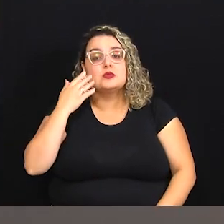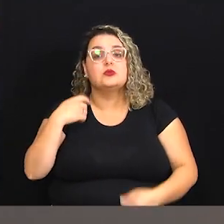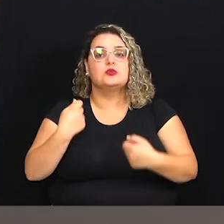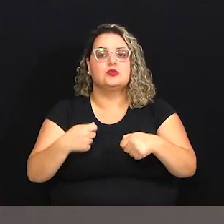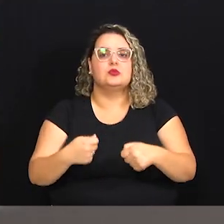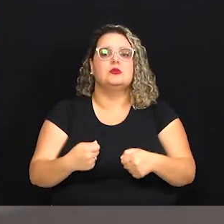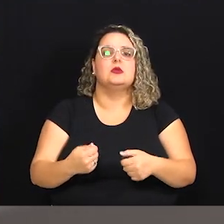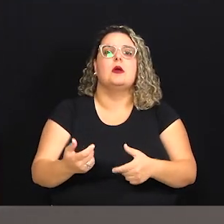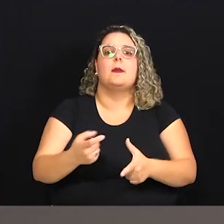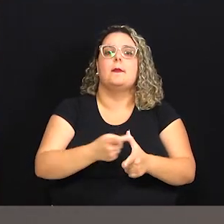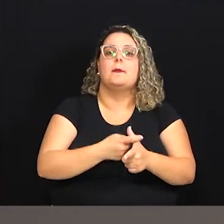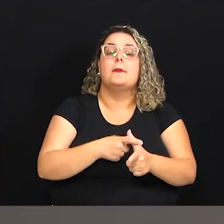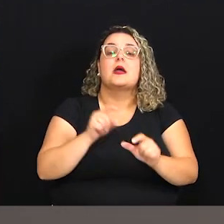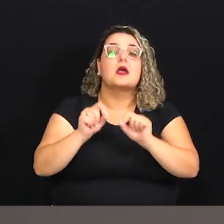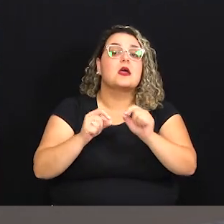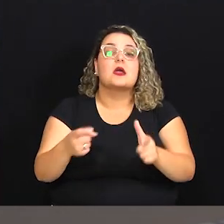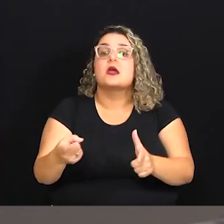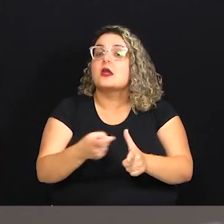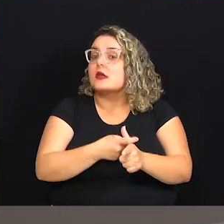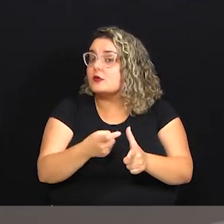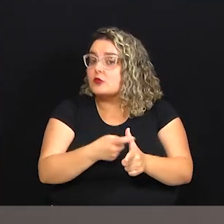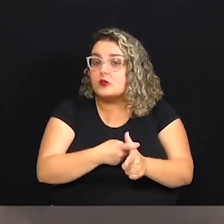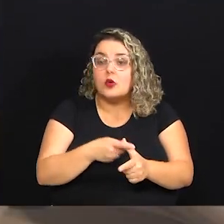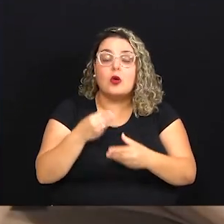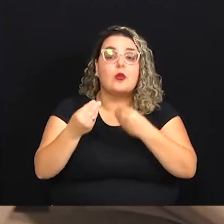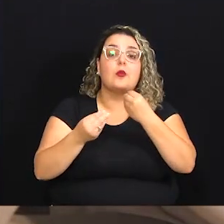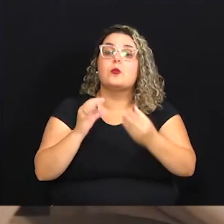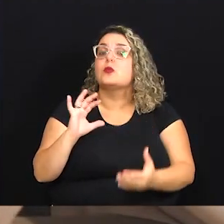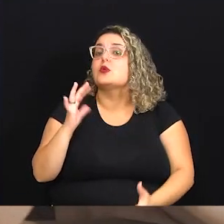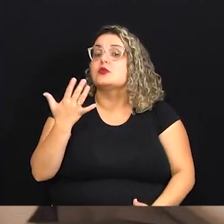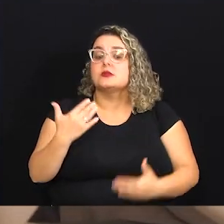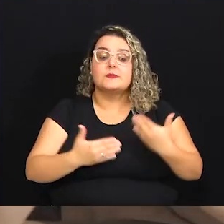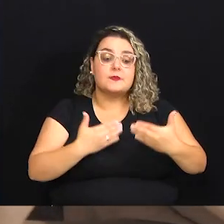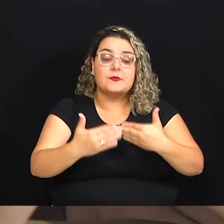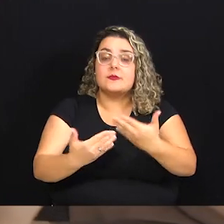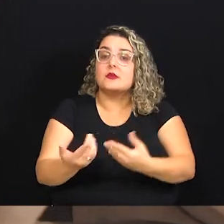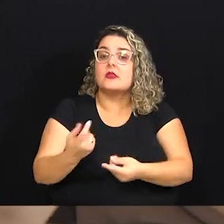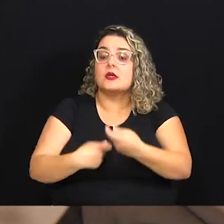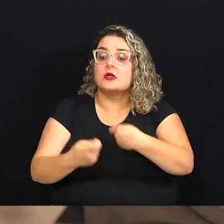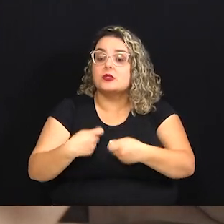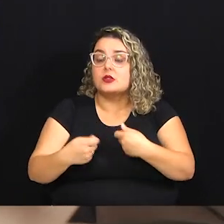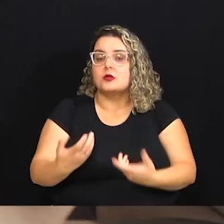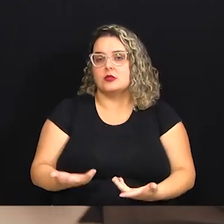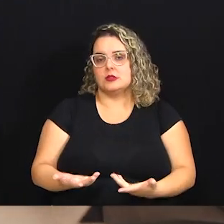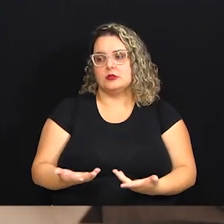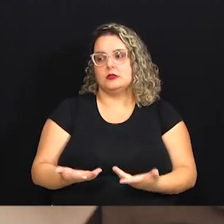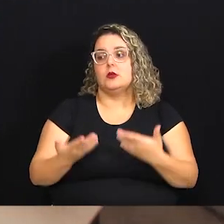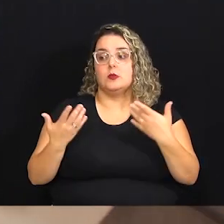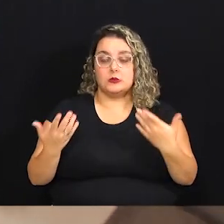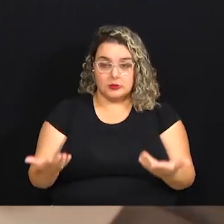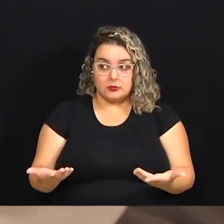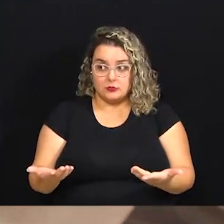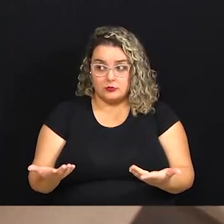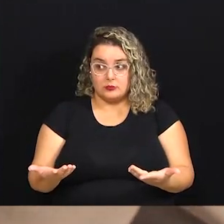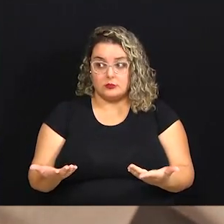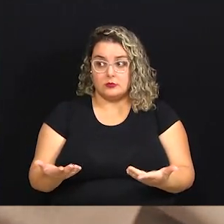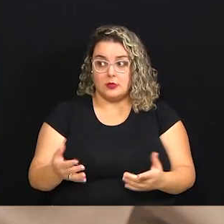minhas dívidas. Para quem eu estou devendo? Como é que funciona esse processo de negociação?